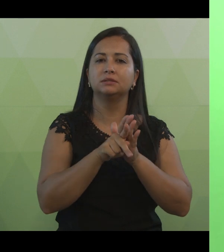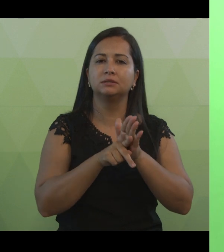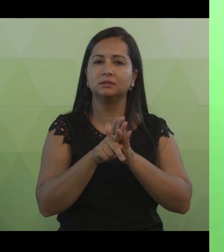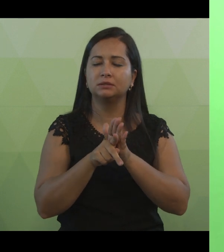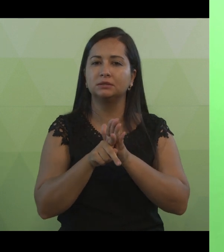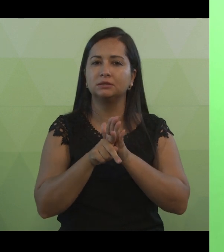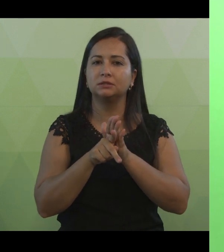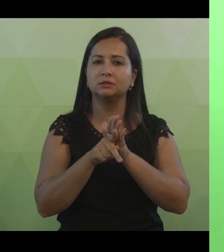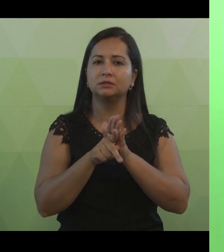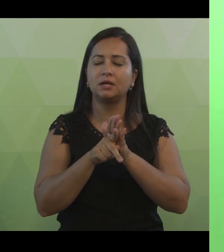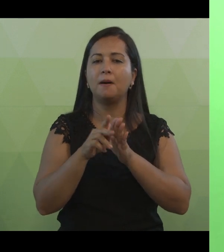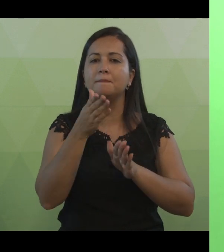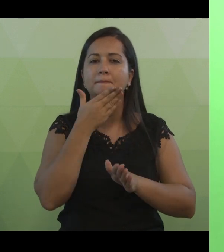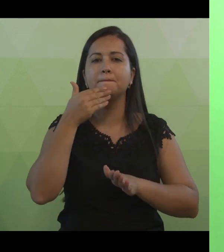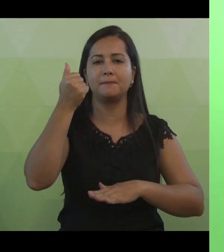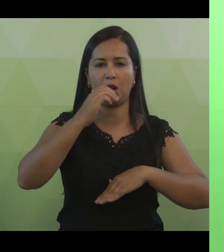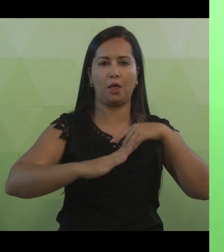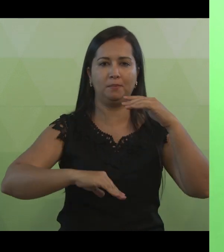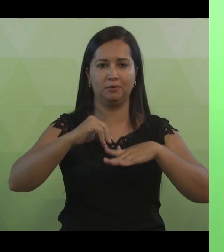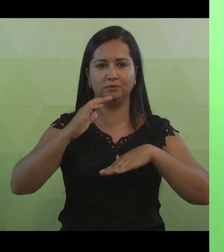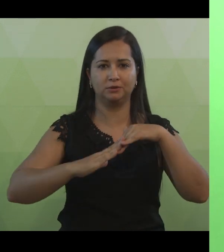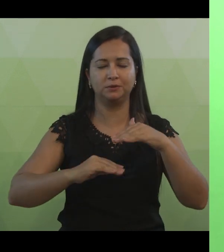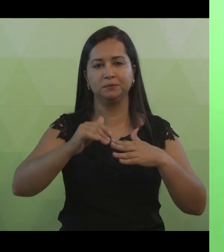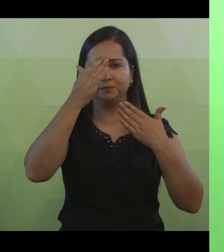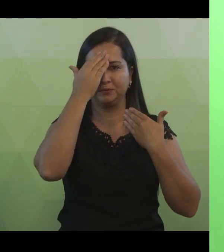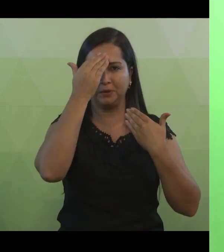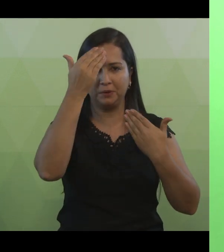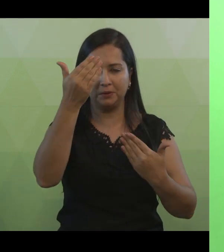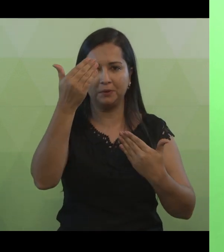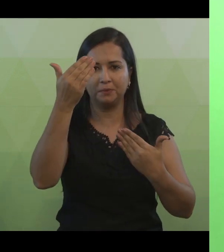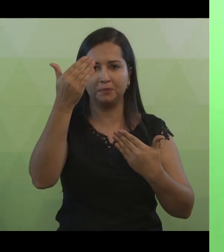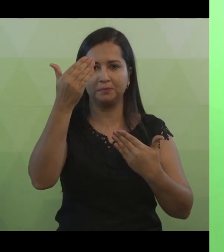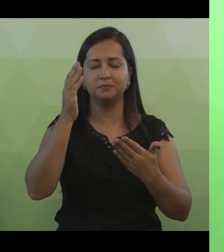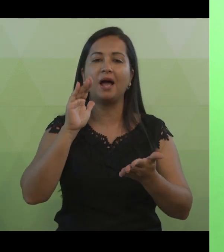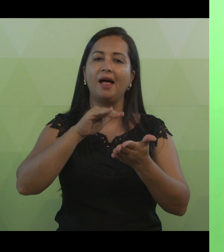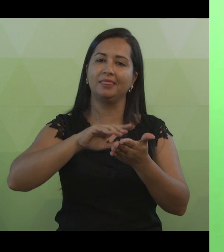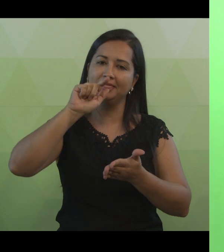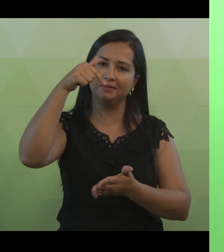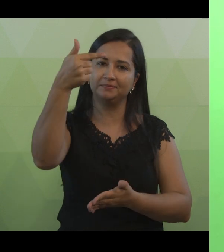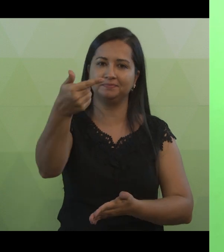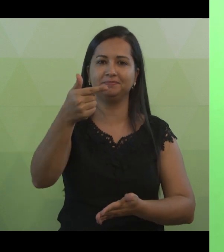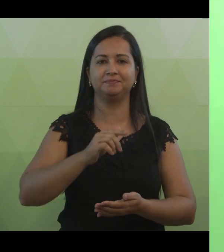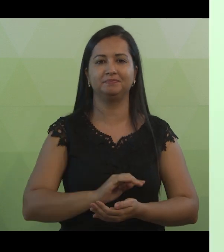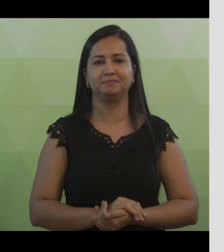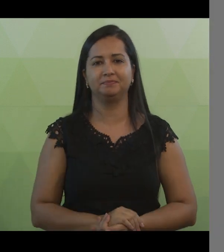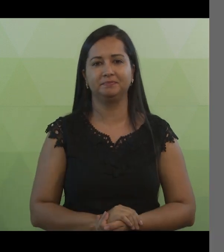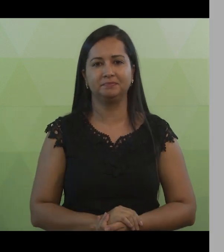aperfeiçoar como pessoa e como profissional. Obrigado a todos e até uma próxima.